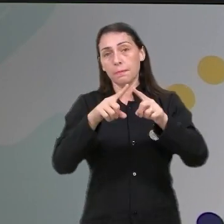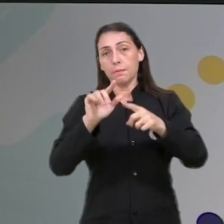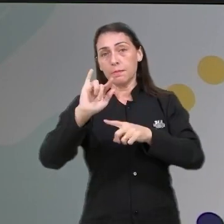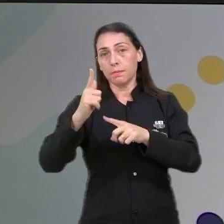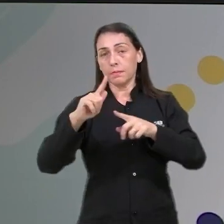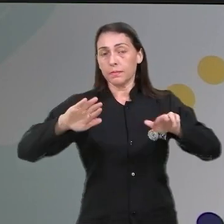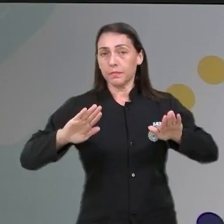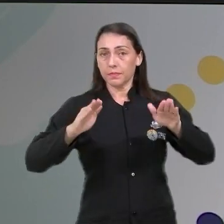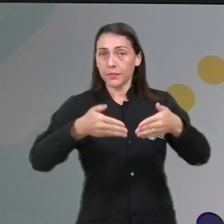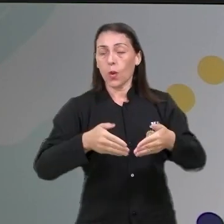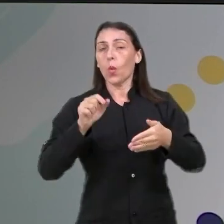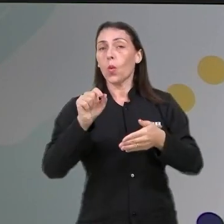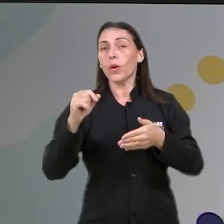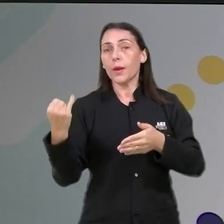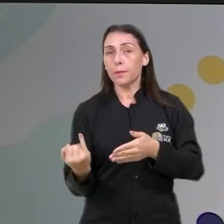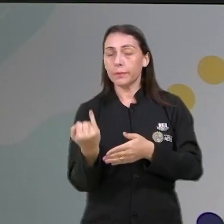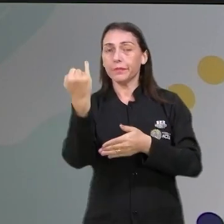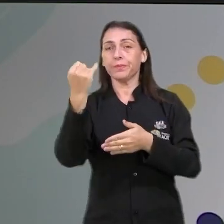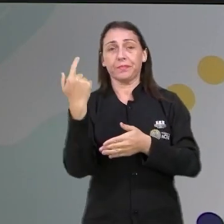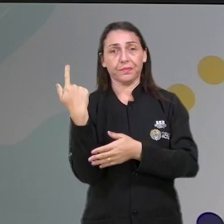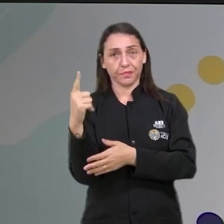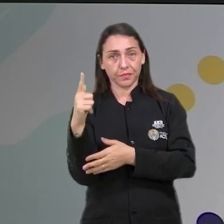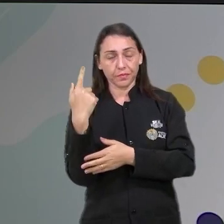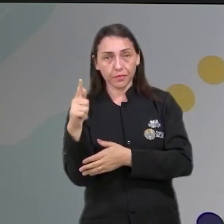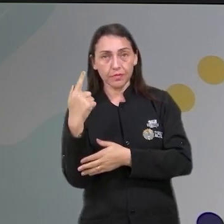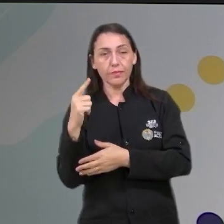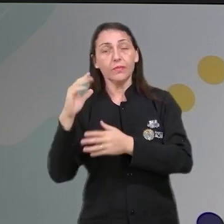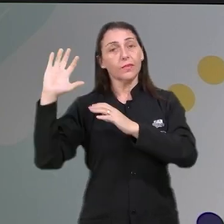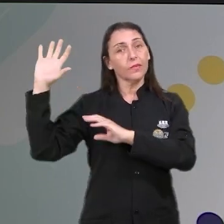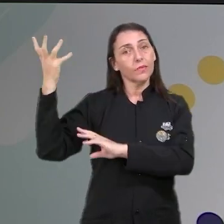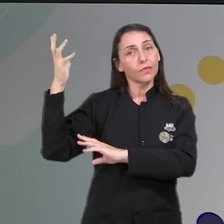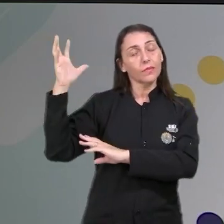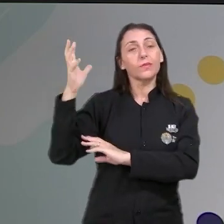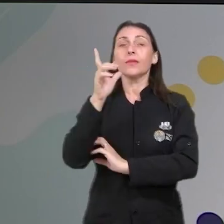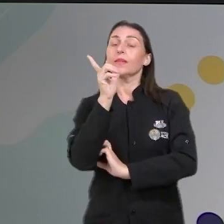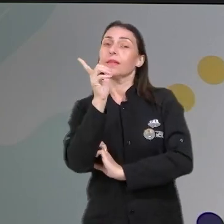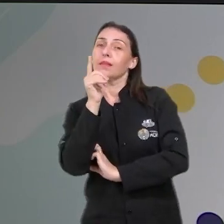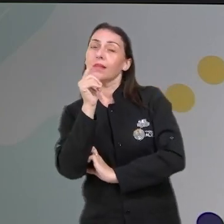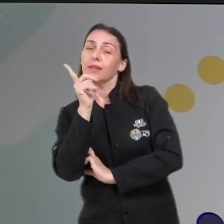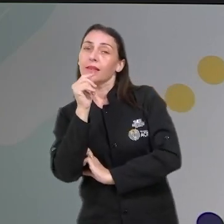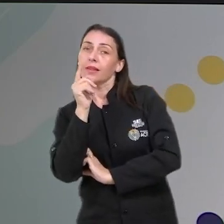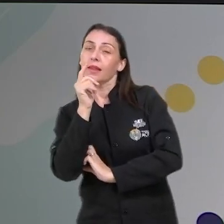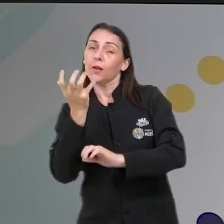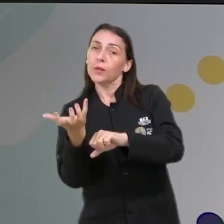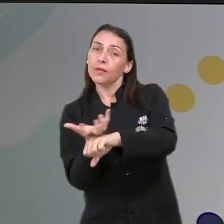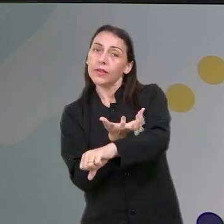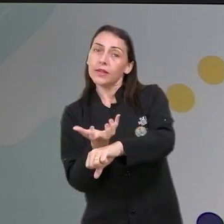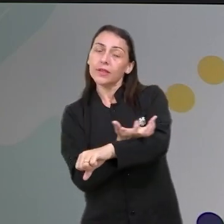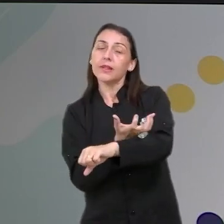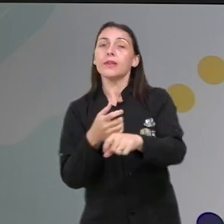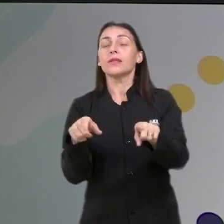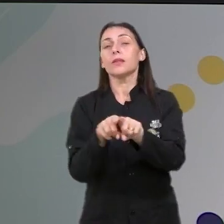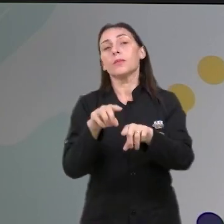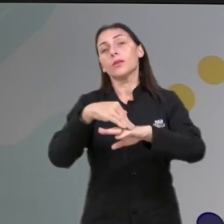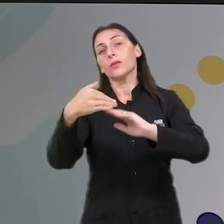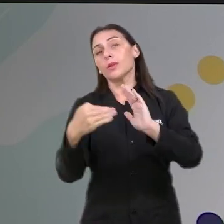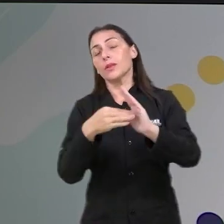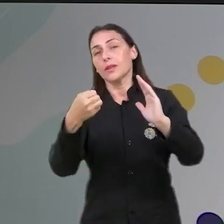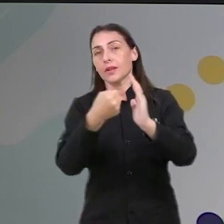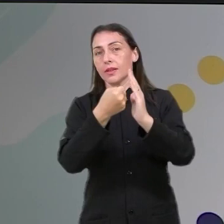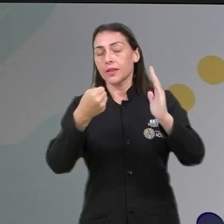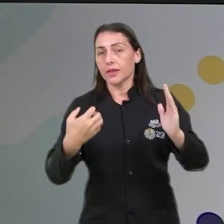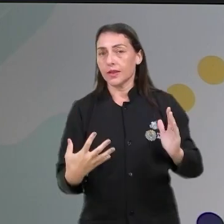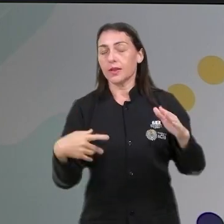no que realmente importa aí para a geografia, que é a questão do clima, da hidrografia, da vegetação e todas as